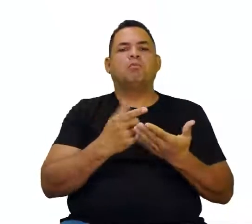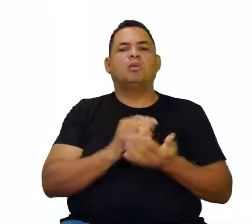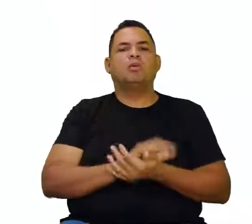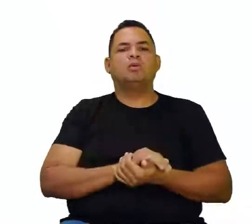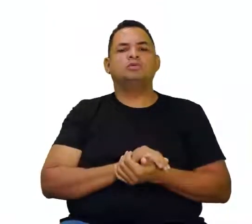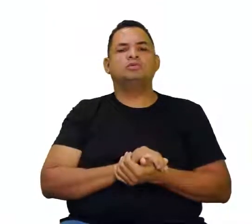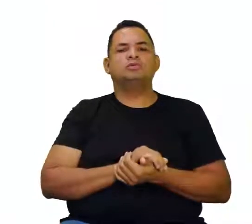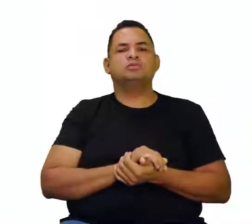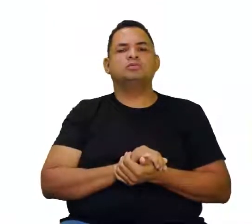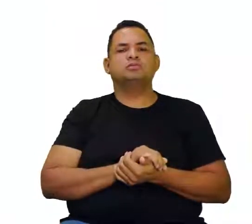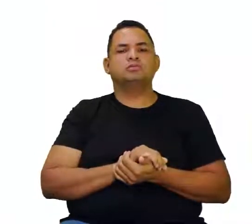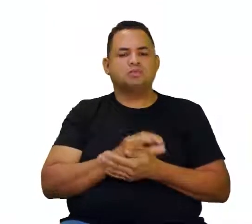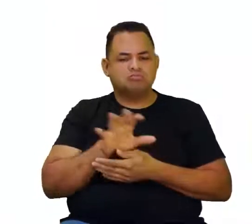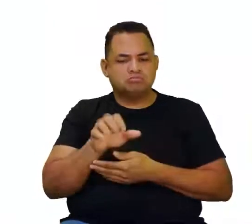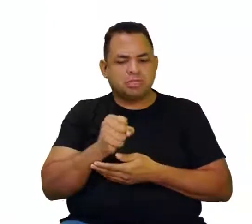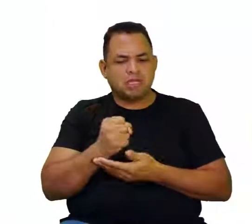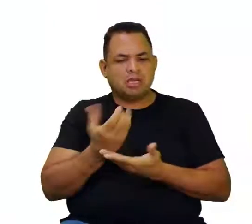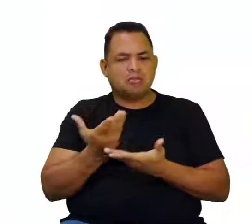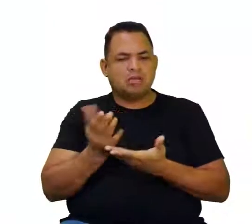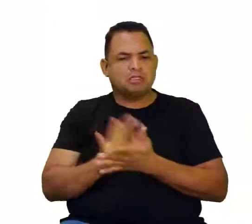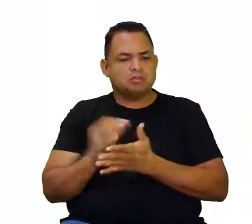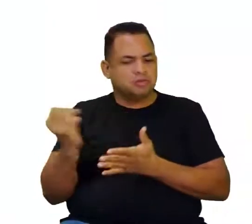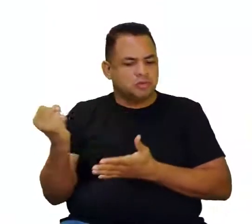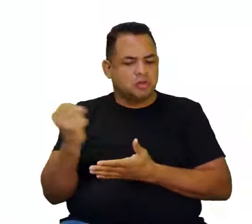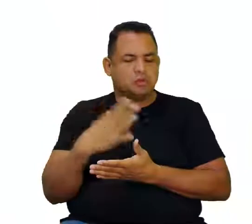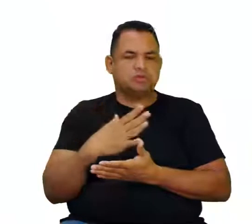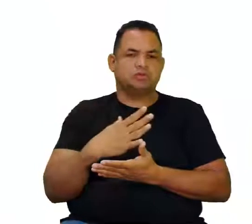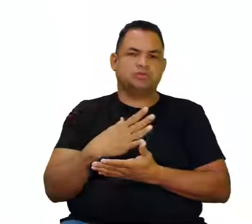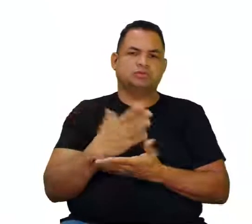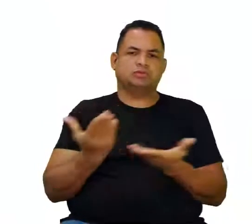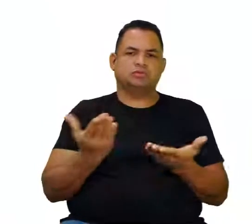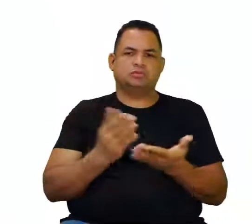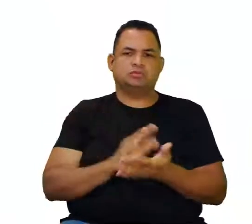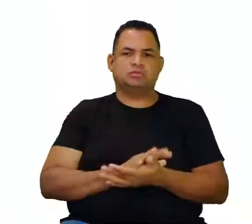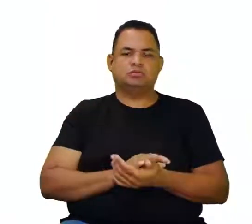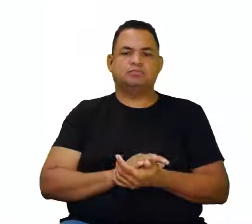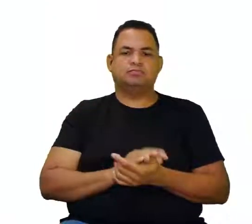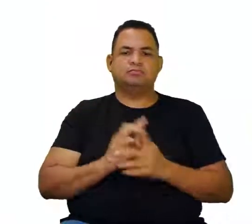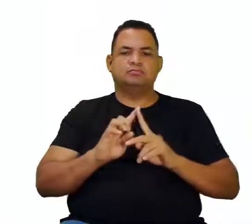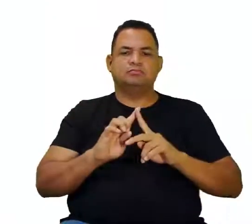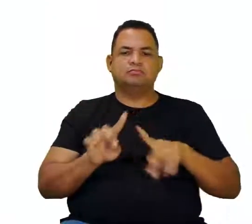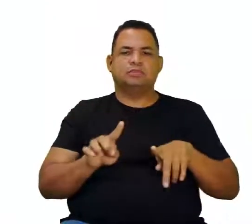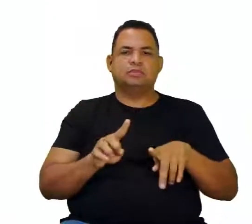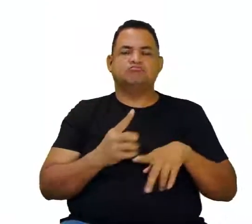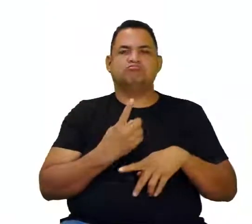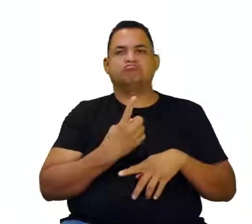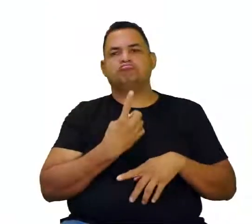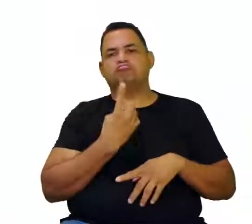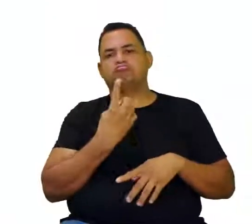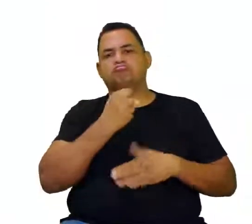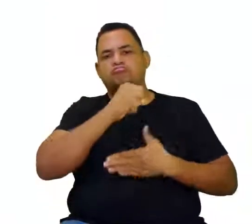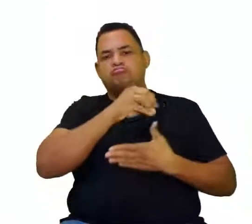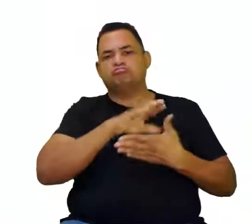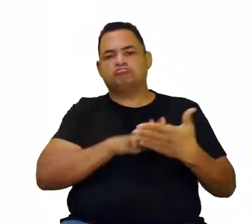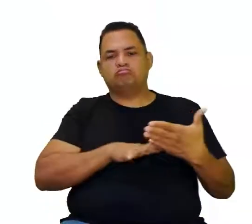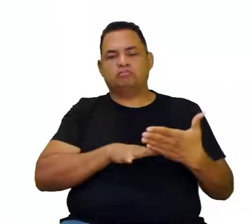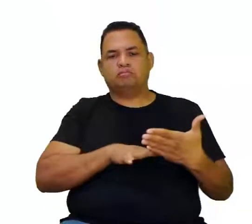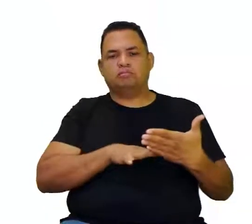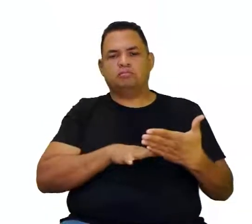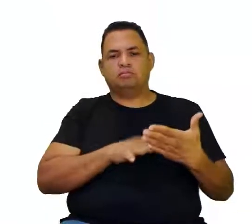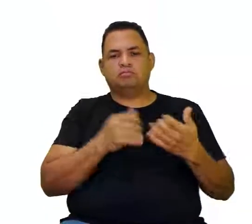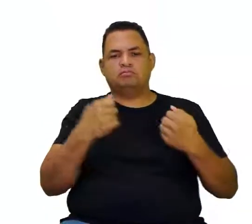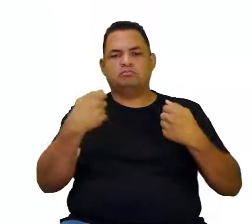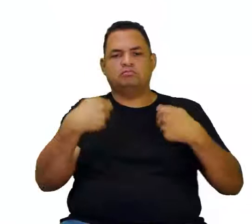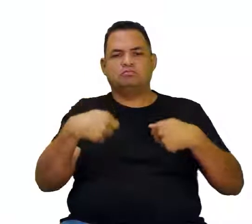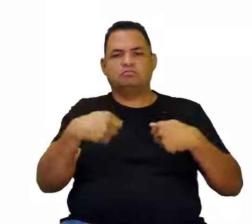O interessante é pegar os mais recentes, porém, como uma única questão do Enem não é